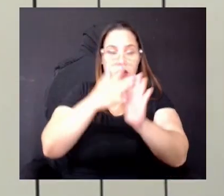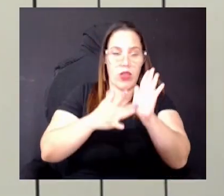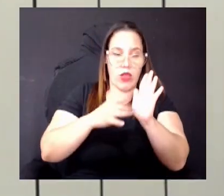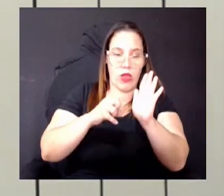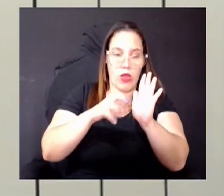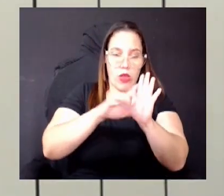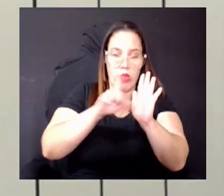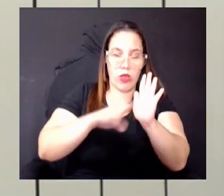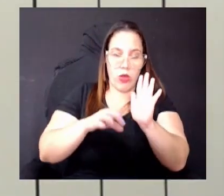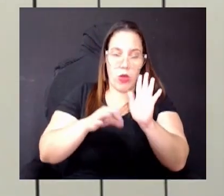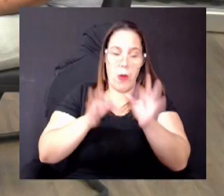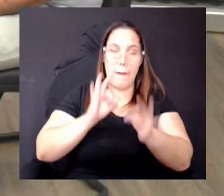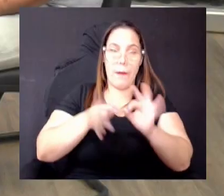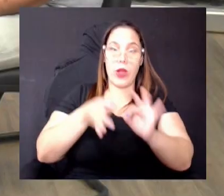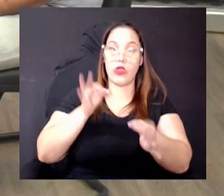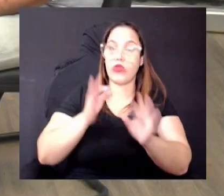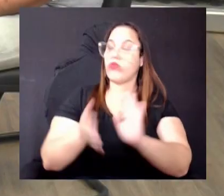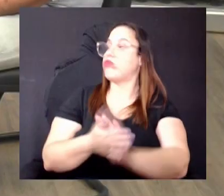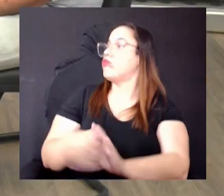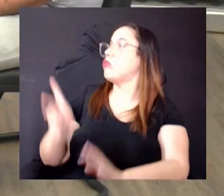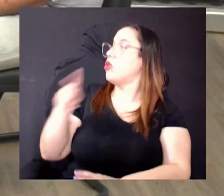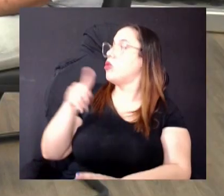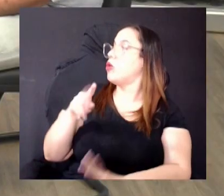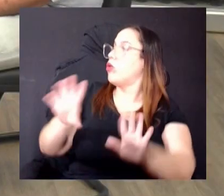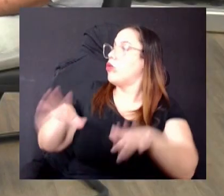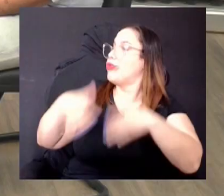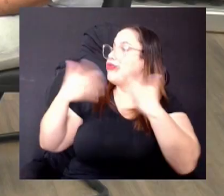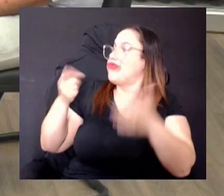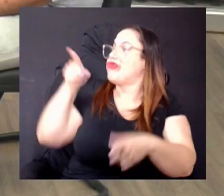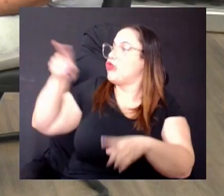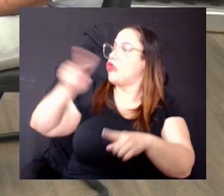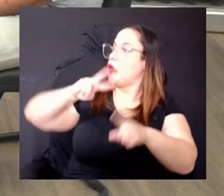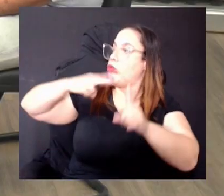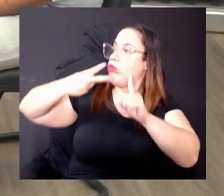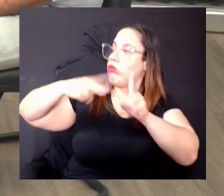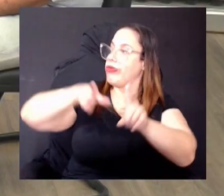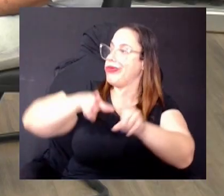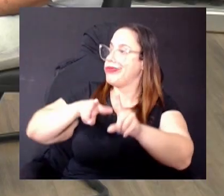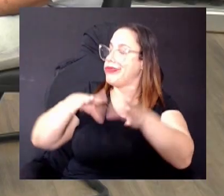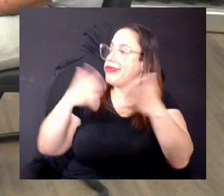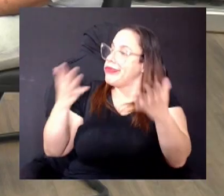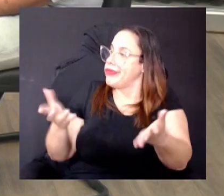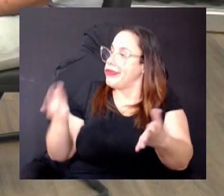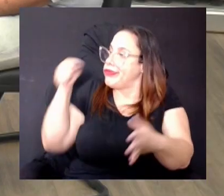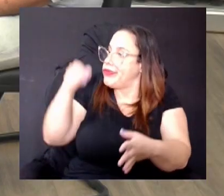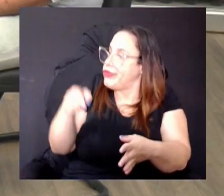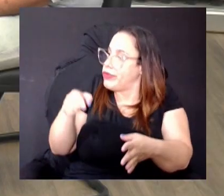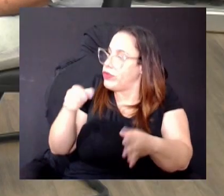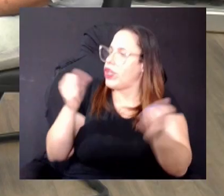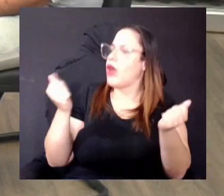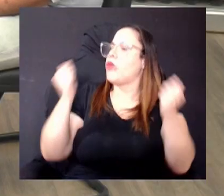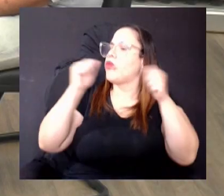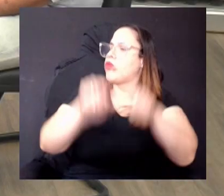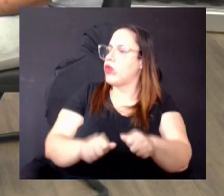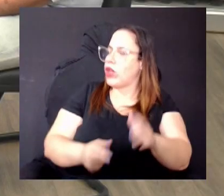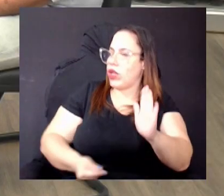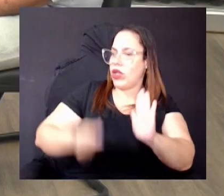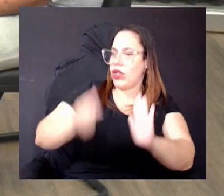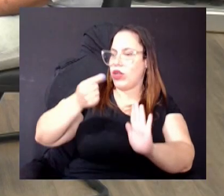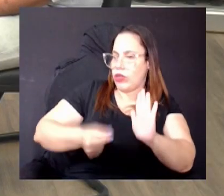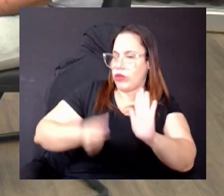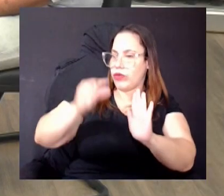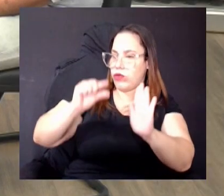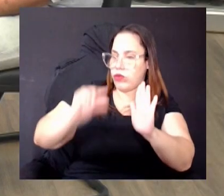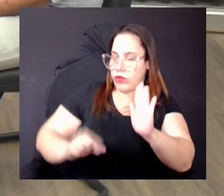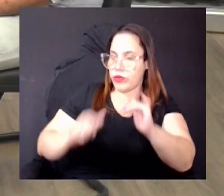justo. Professor, qual o seu ponto de vista referente a essa possível economia de